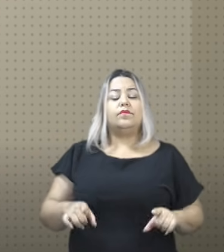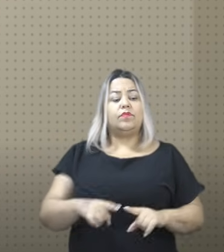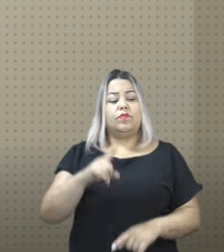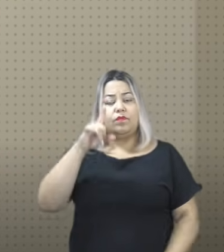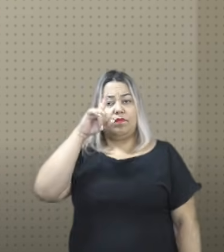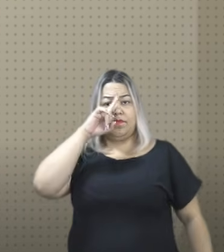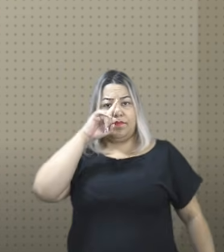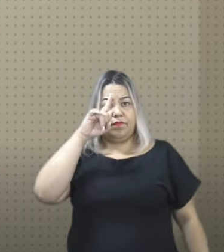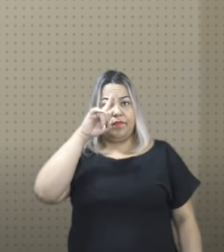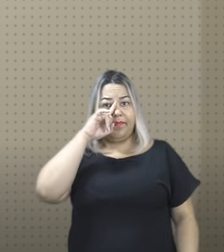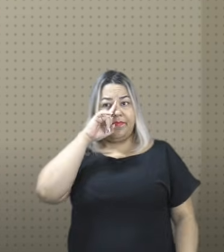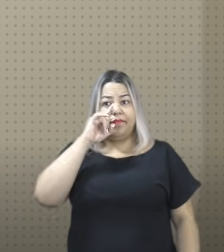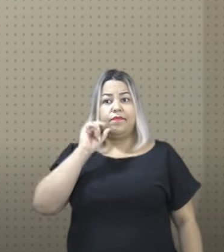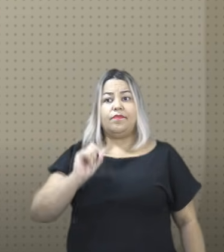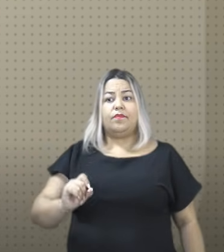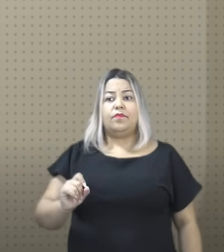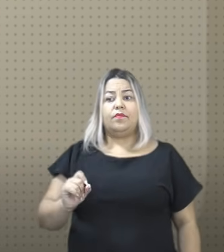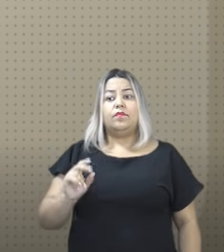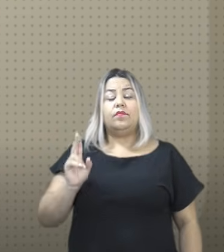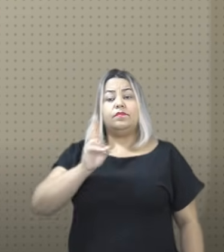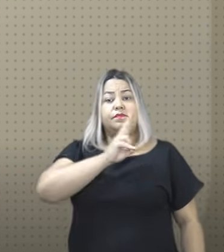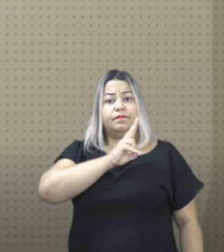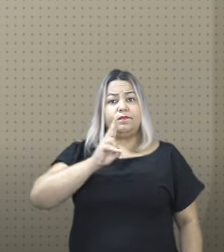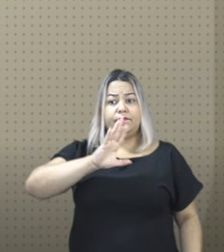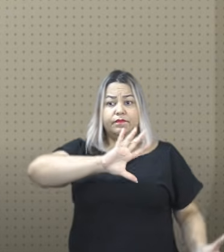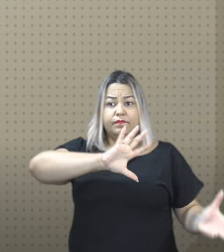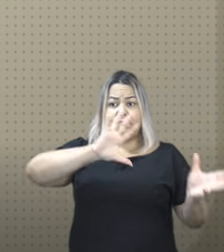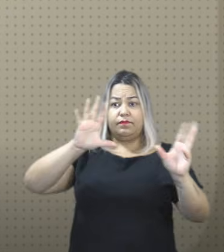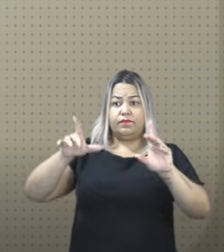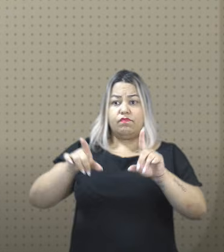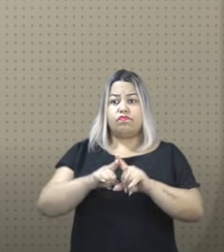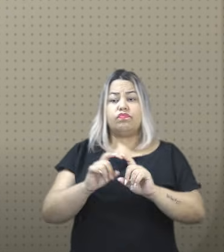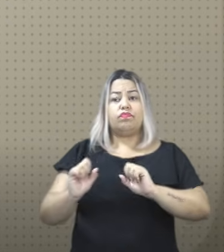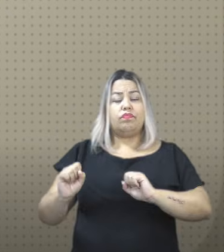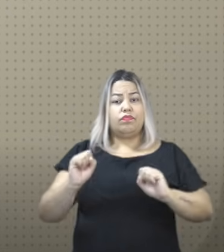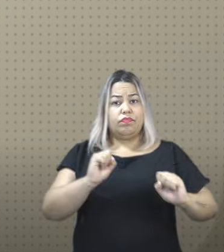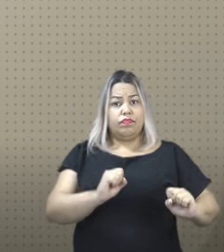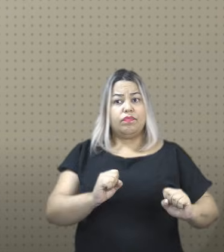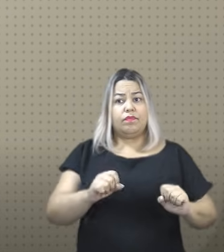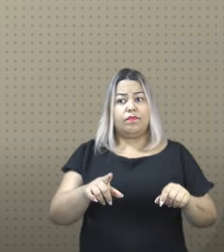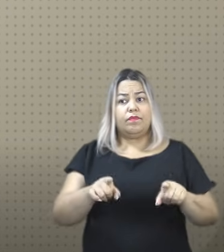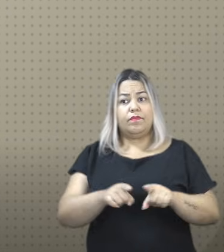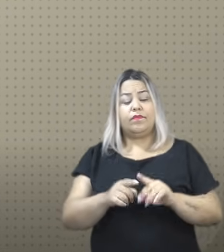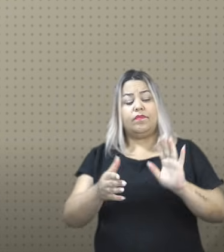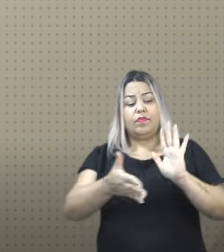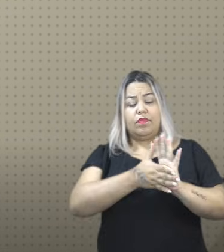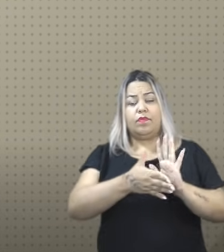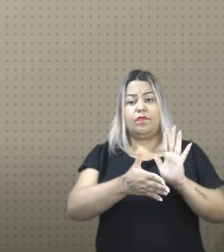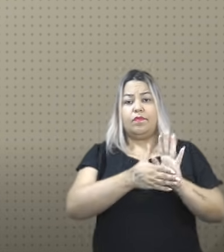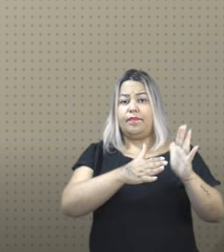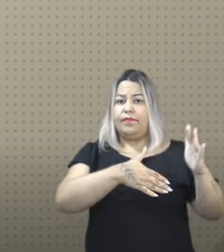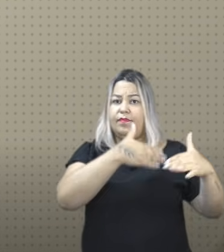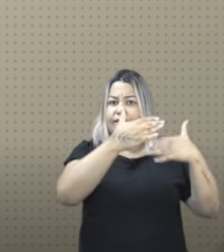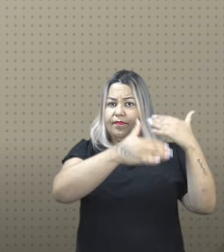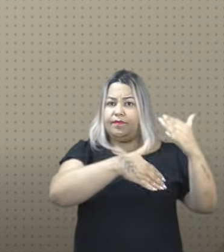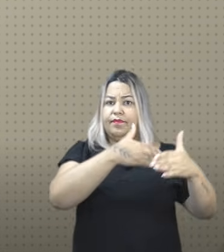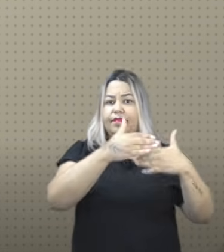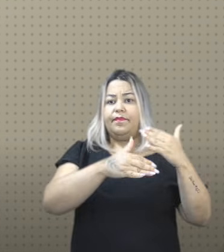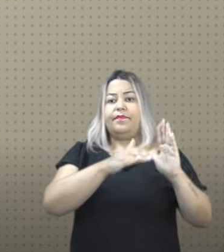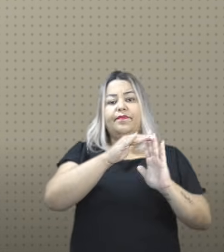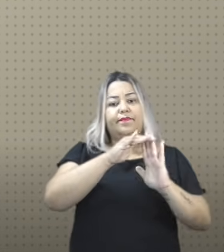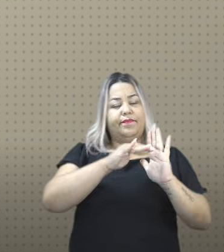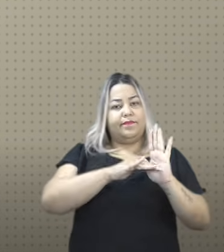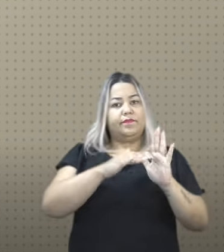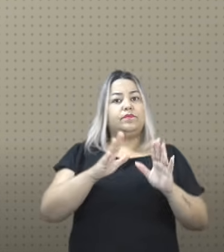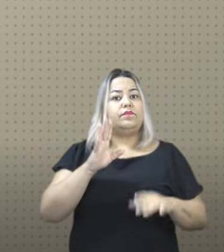agravamento da urgência climática, mas também para que nós possamos formular propostas de desenvolvimento para a Amazônia Legal.